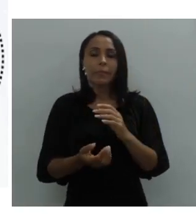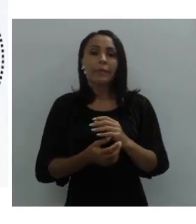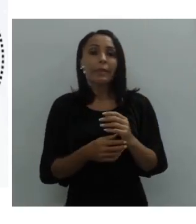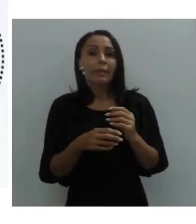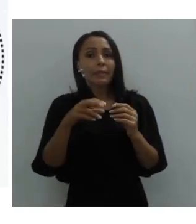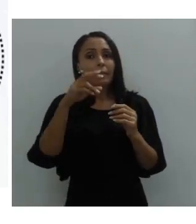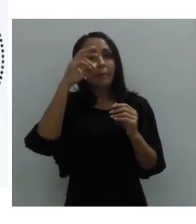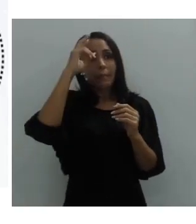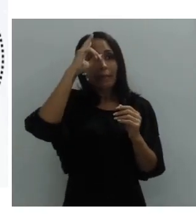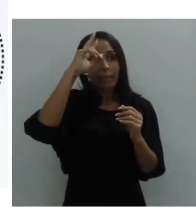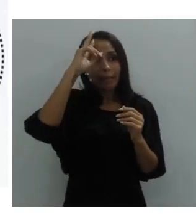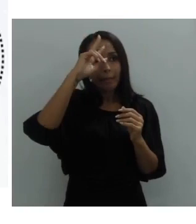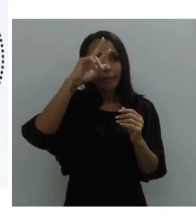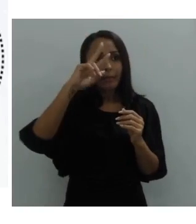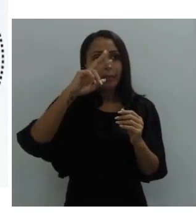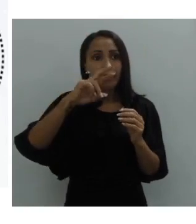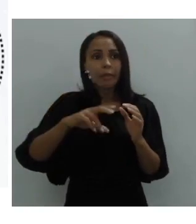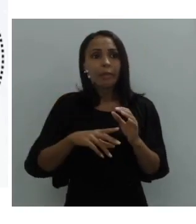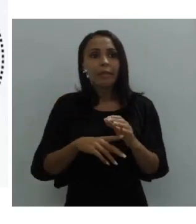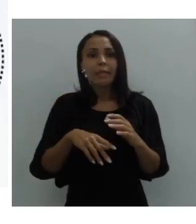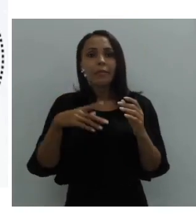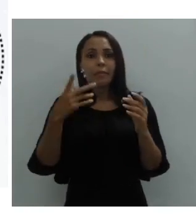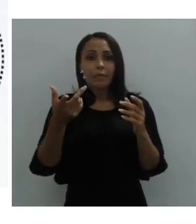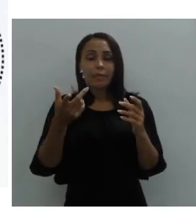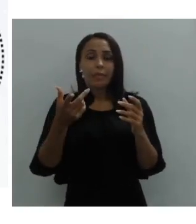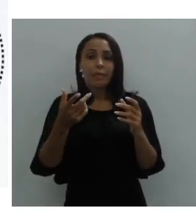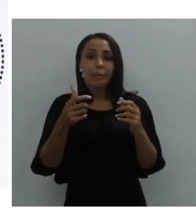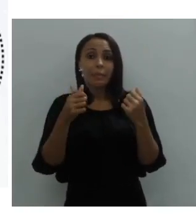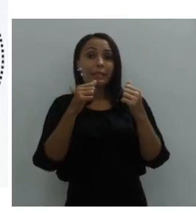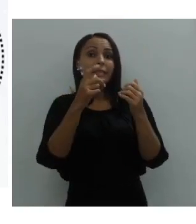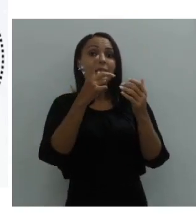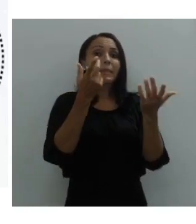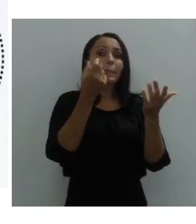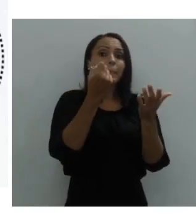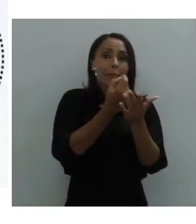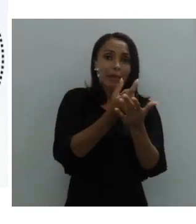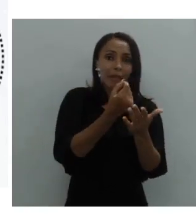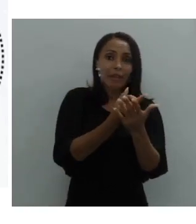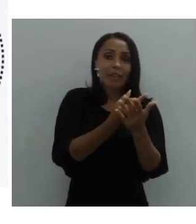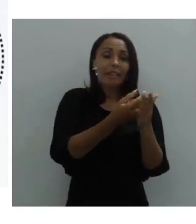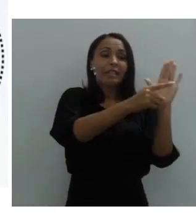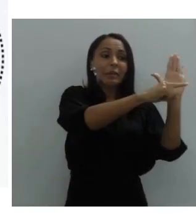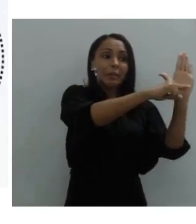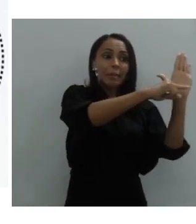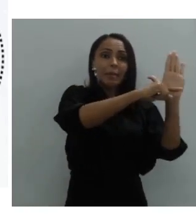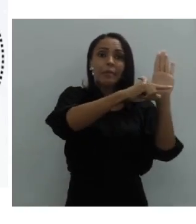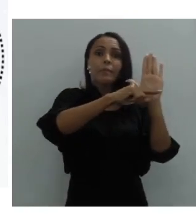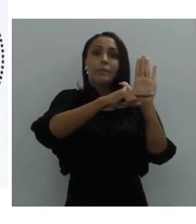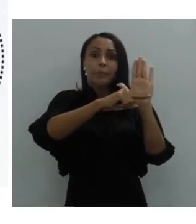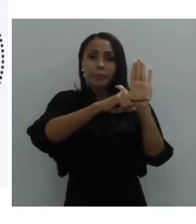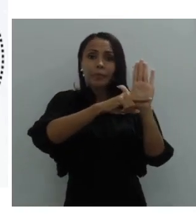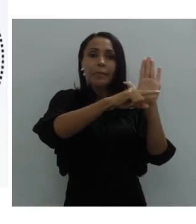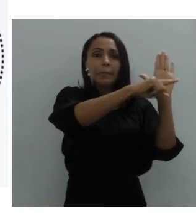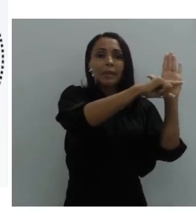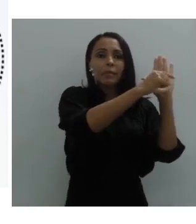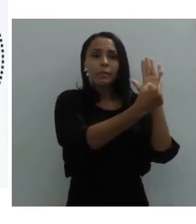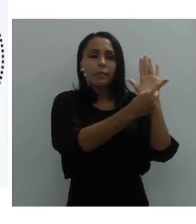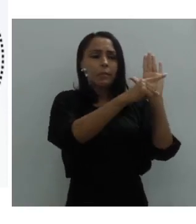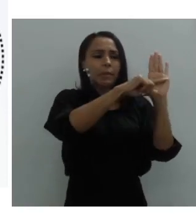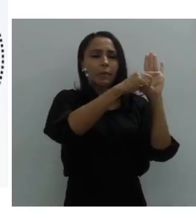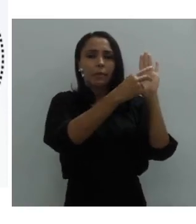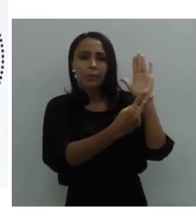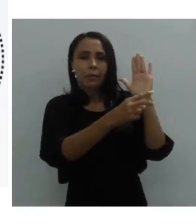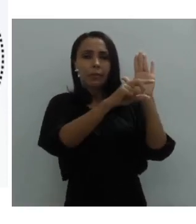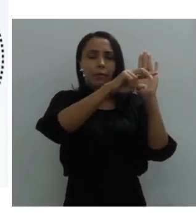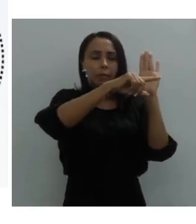de débito? Aquele que você está devendo, então são números considerados negativos. Menos 1, menos 2,